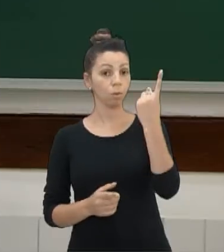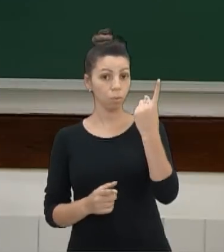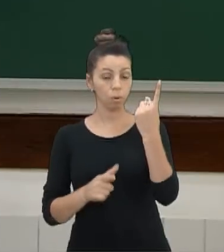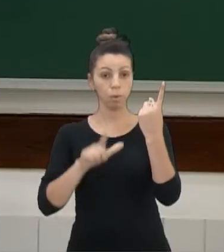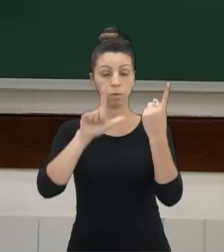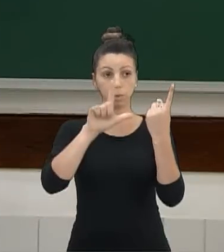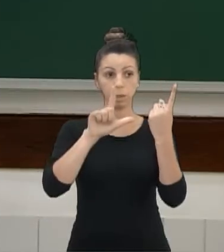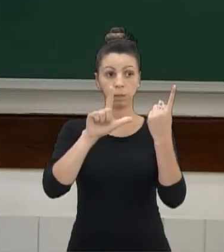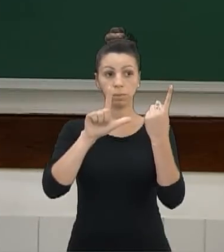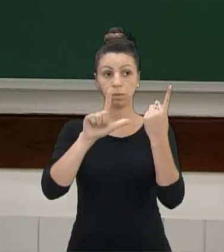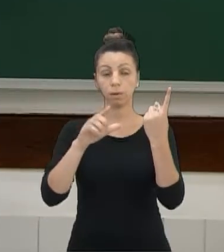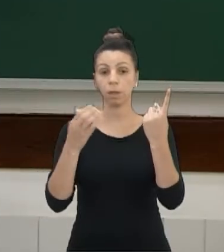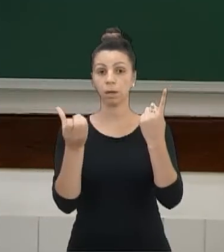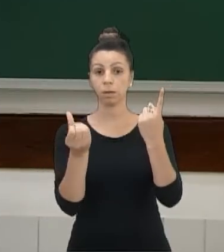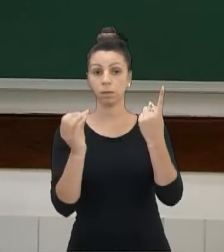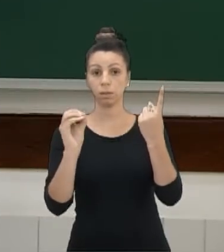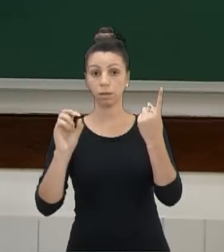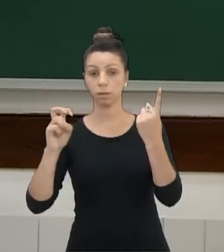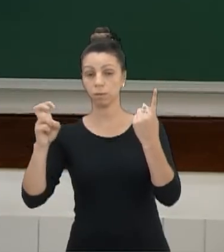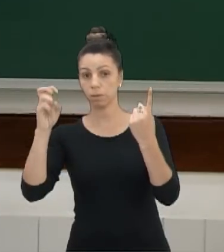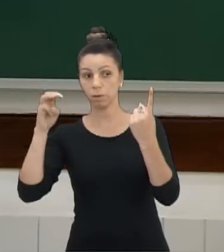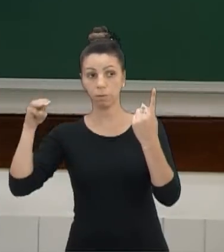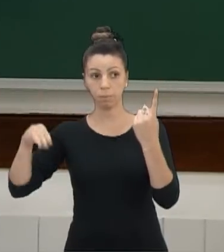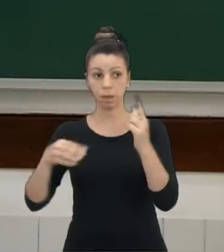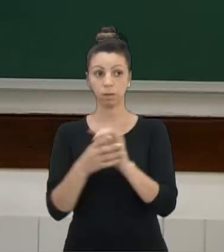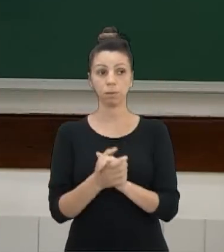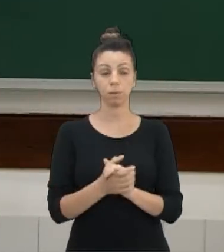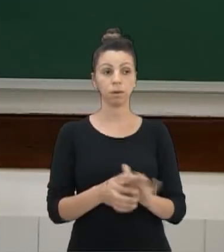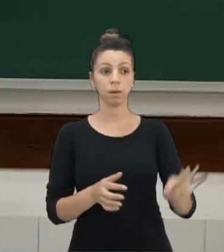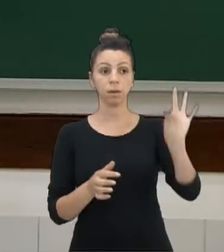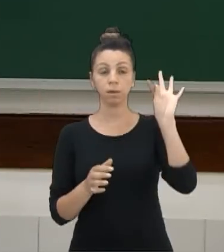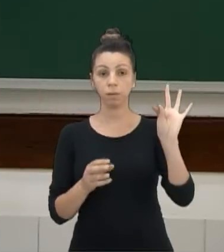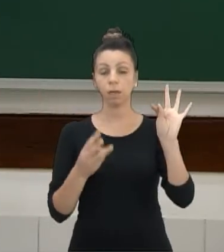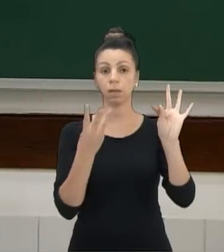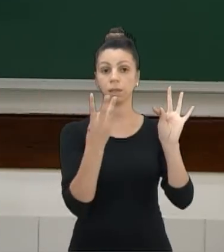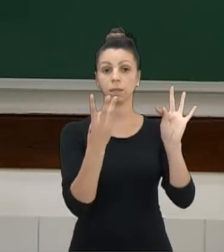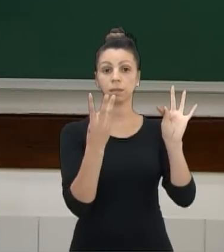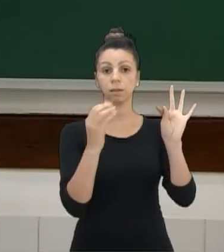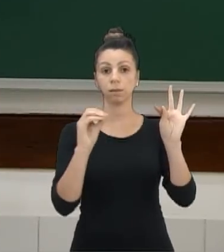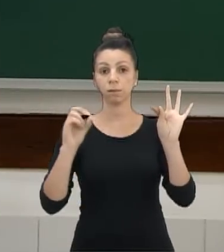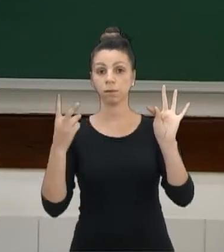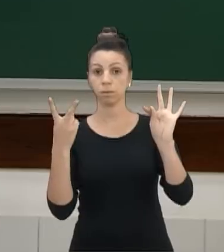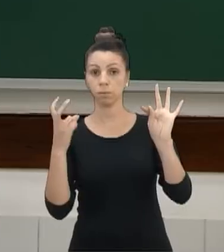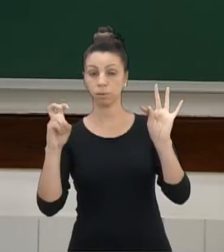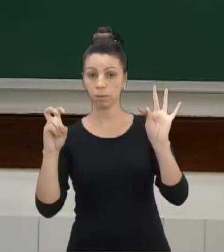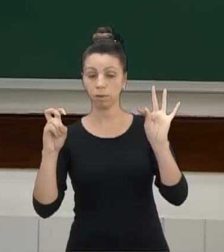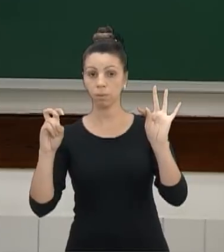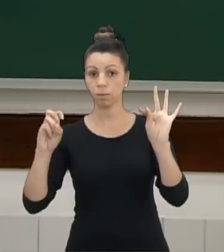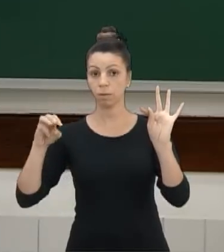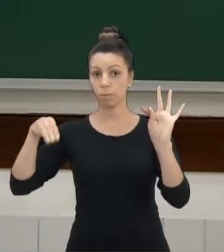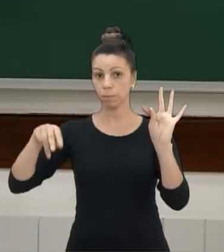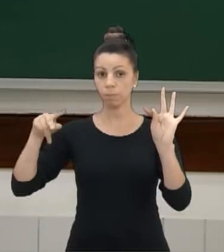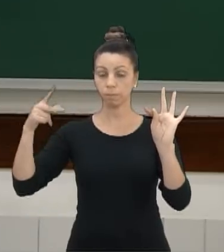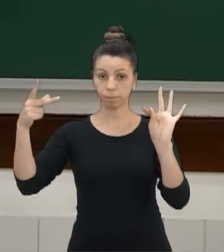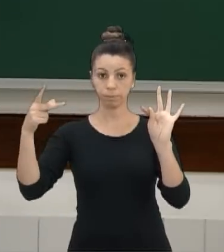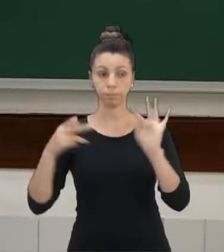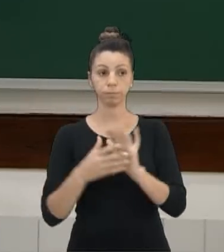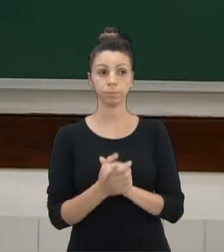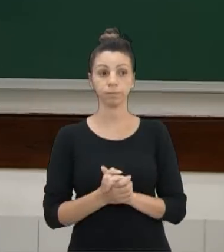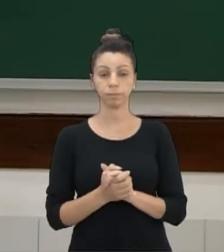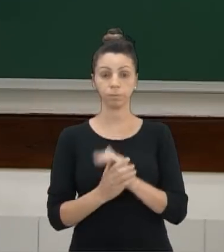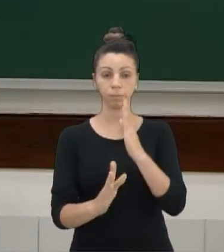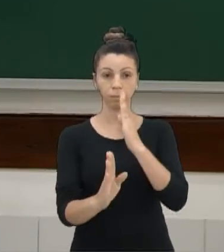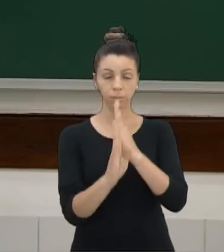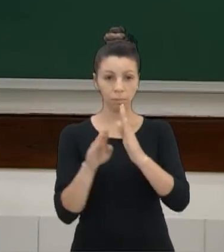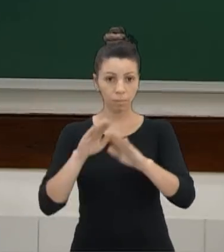605 metros quadrados e uma tarefa 3.025 metros quadrados. Eu vou dar um tempo para vocês tentarem descobrir qual que é